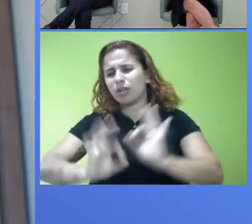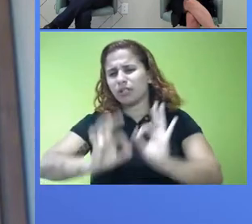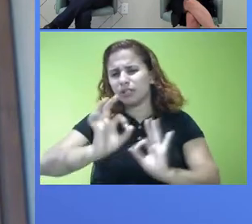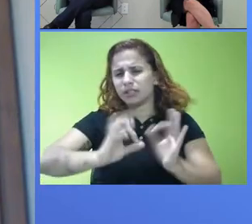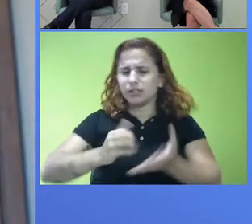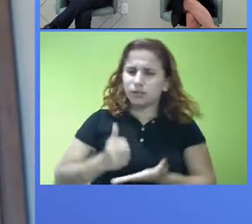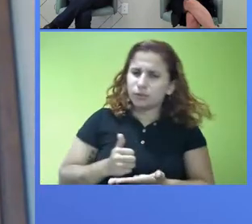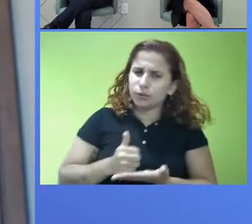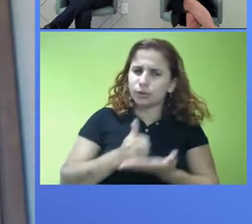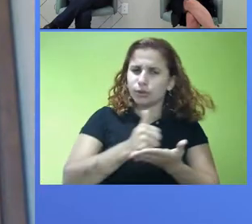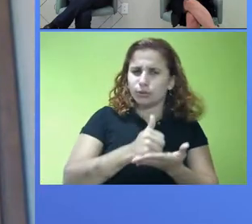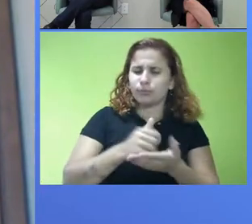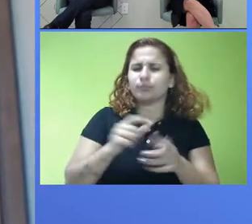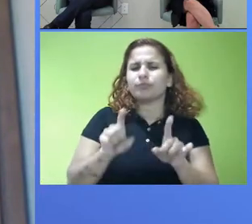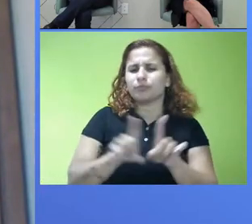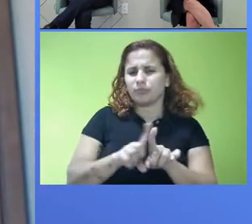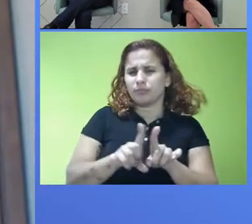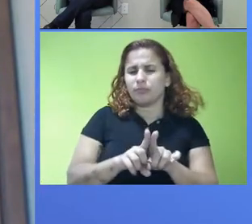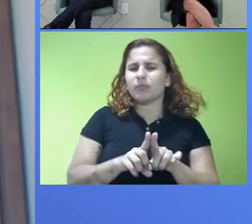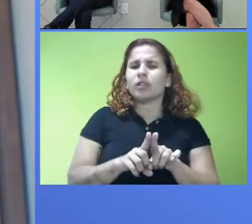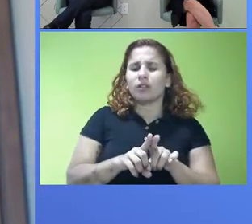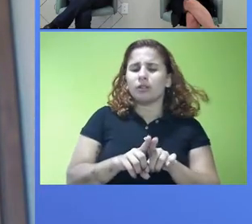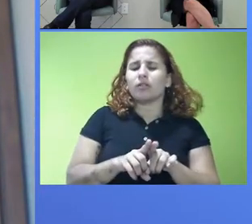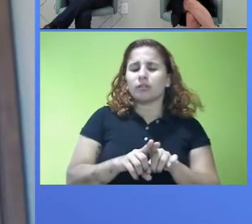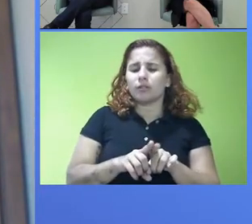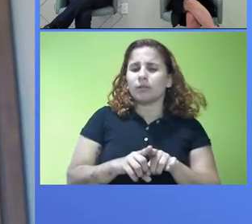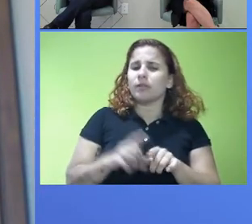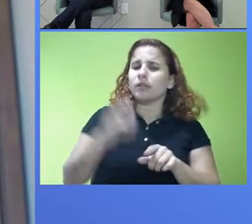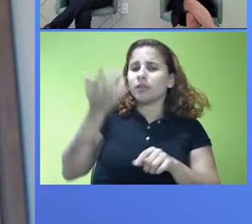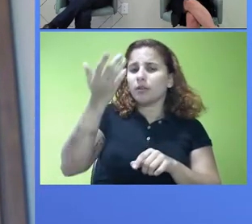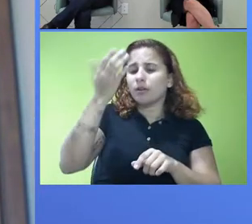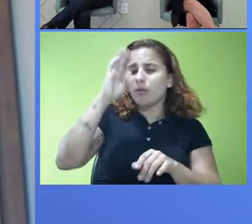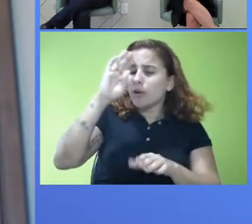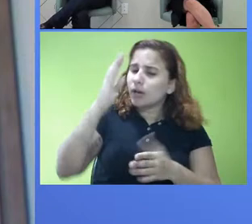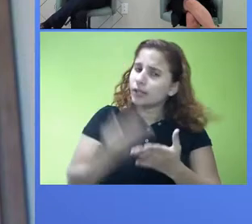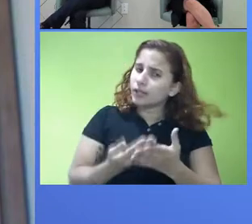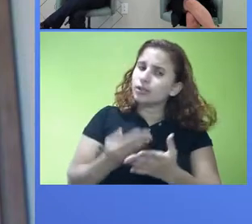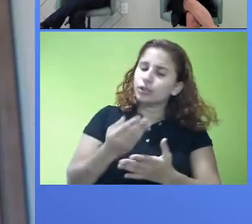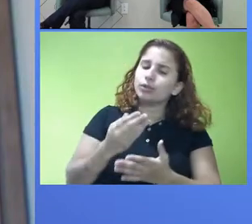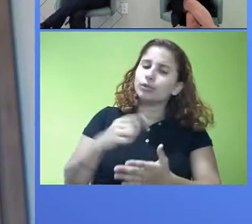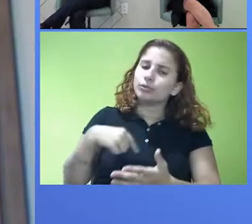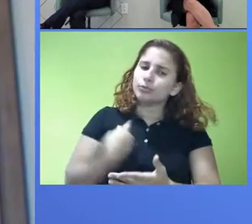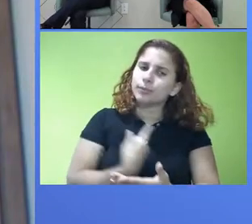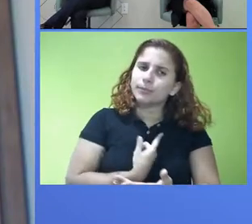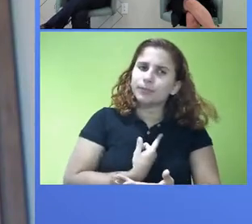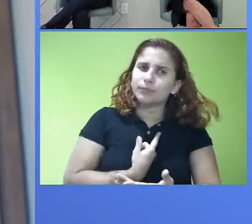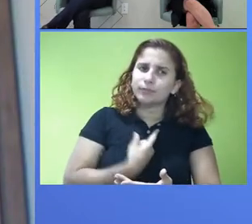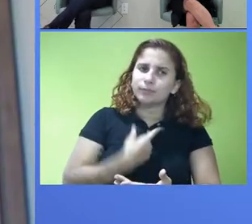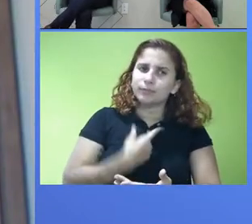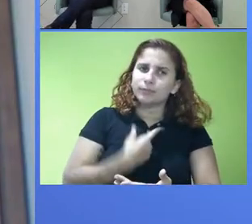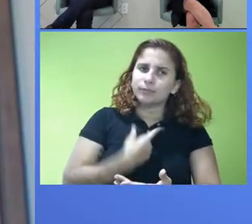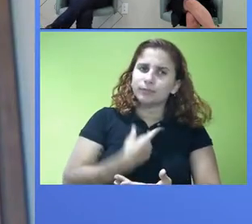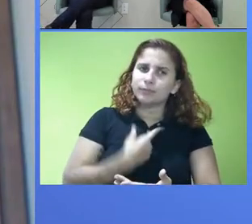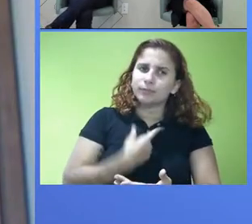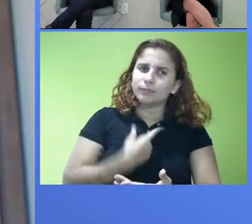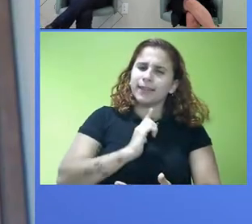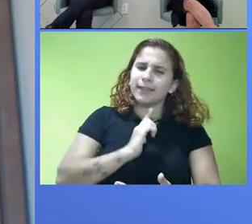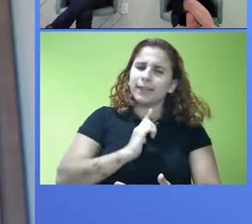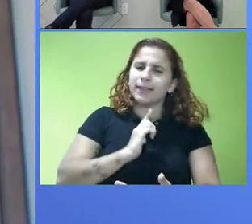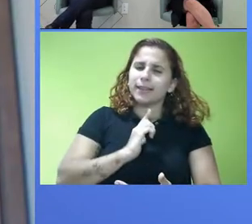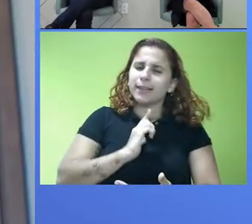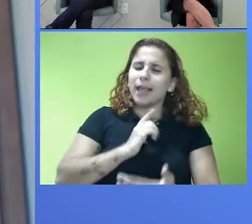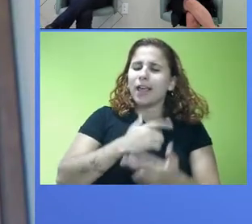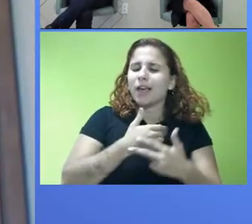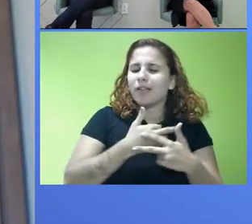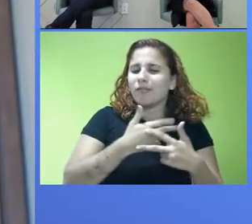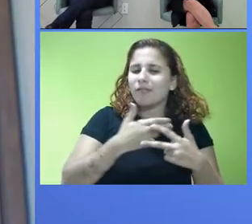emprego apoiado é uma delas. Então, eu acredito que a gente tem nas mãos uma série de potencialidades